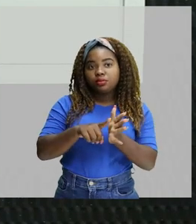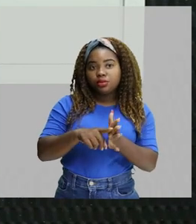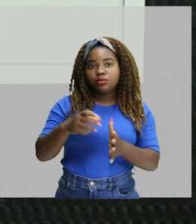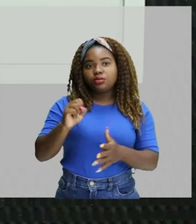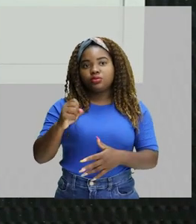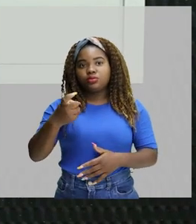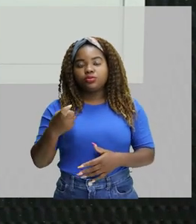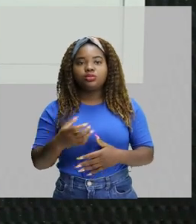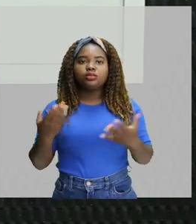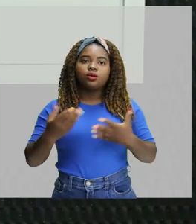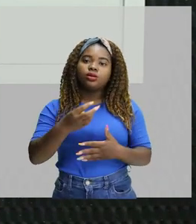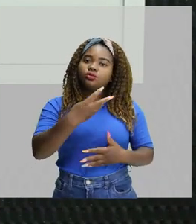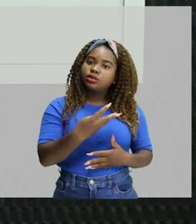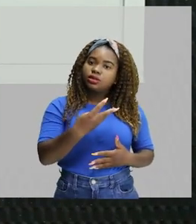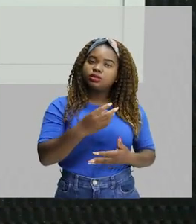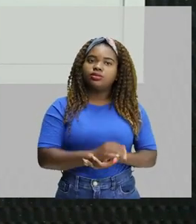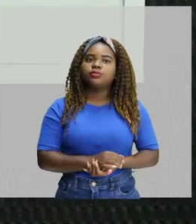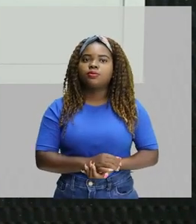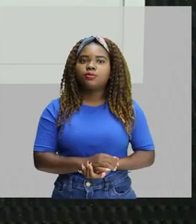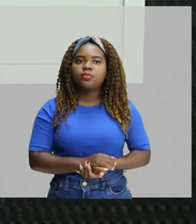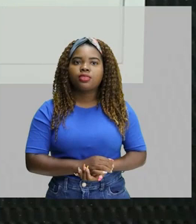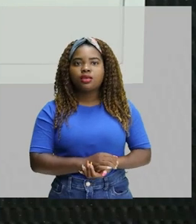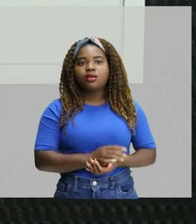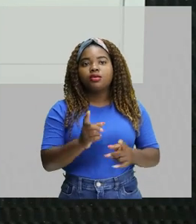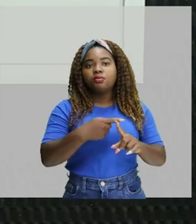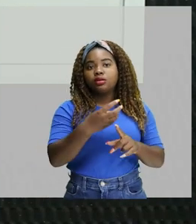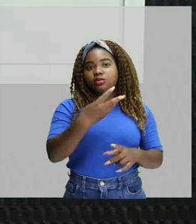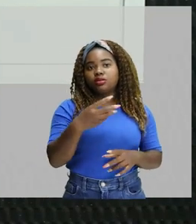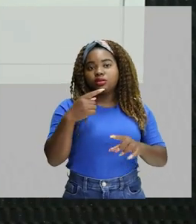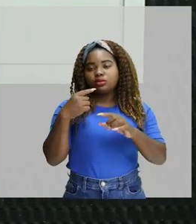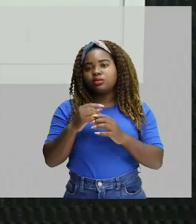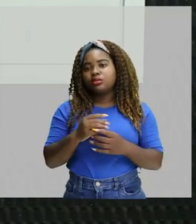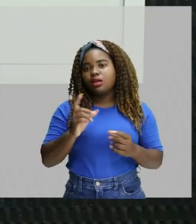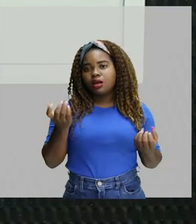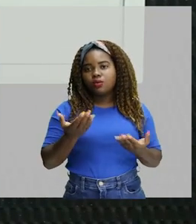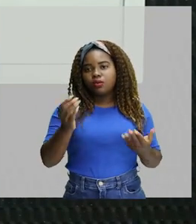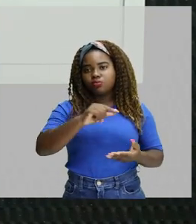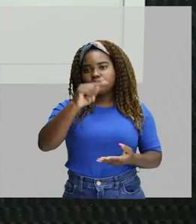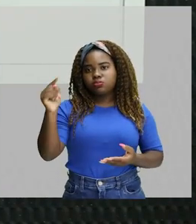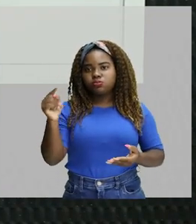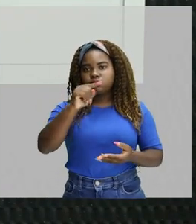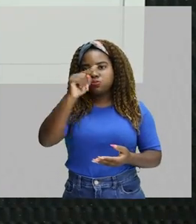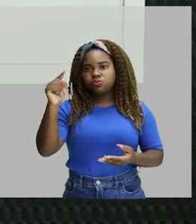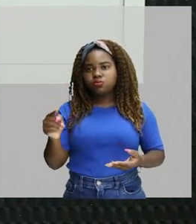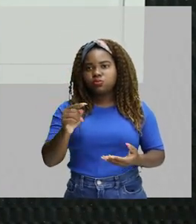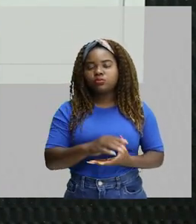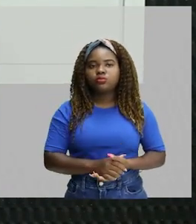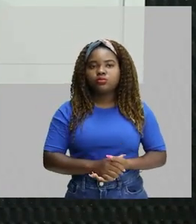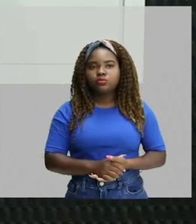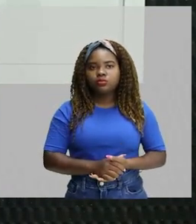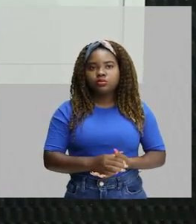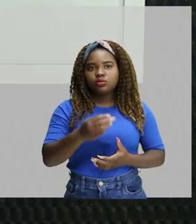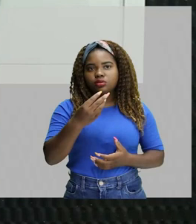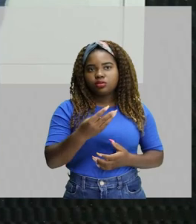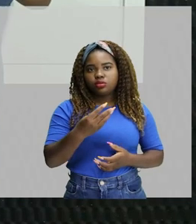+ 3x fazer a mesma coisa pegar esse + 3 multiplicar pelos dois elementos do outro polinômio então